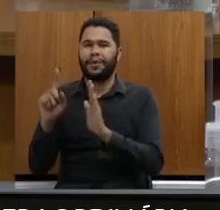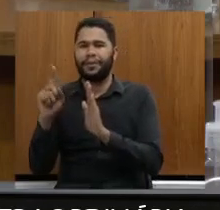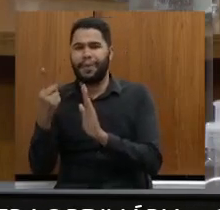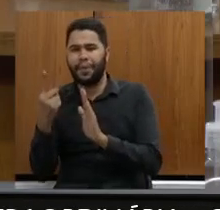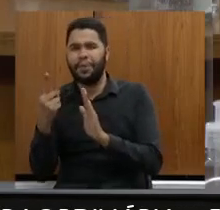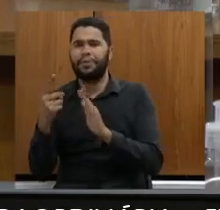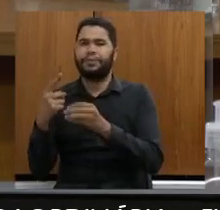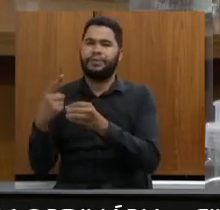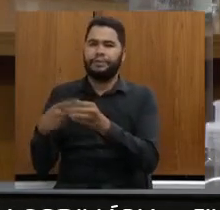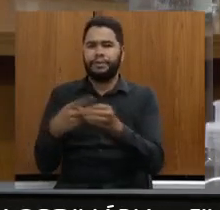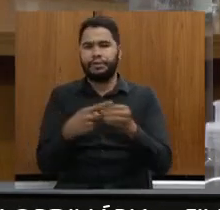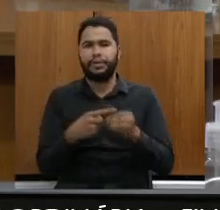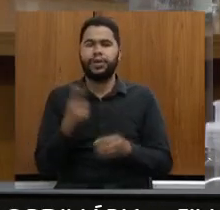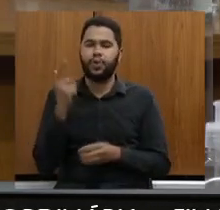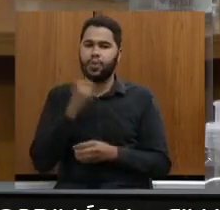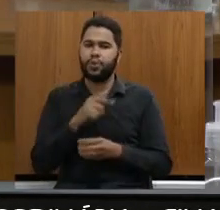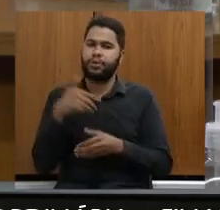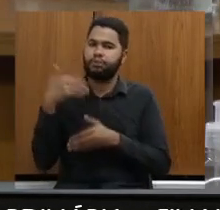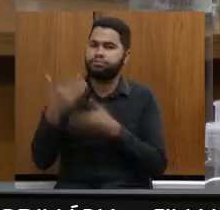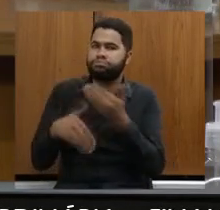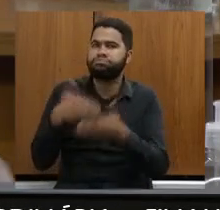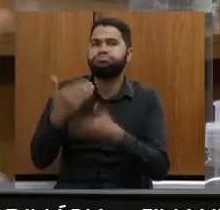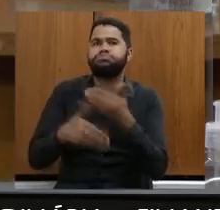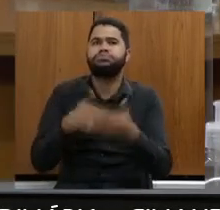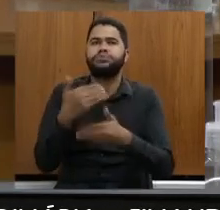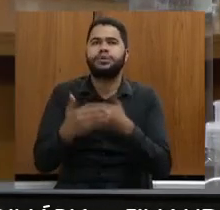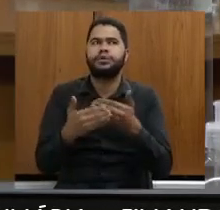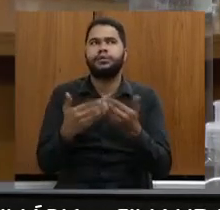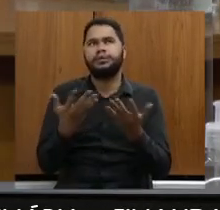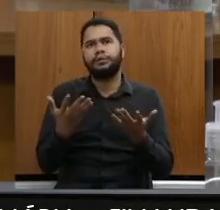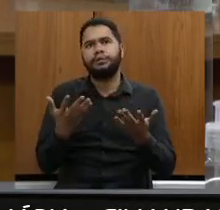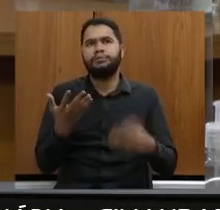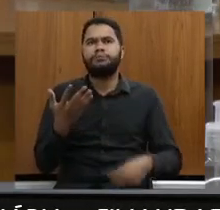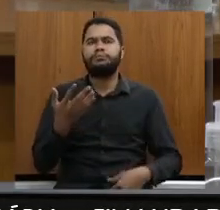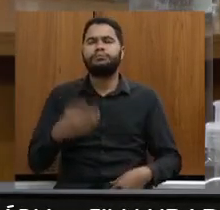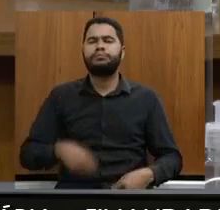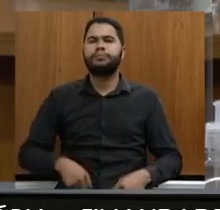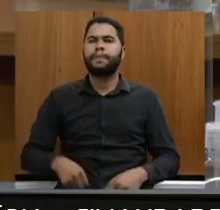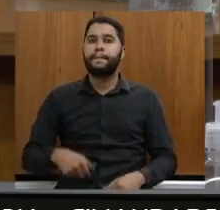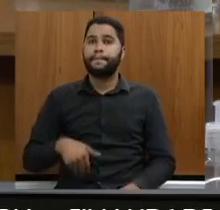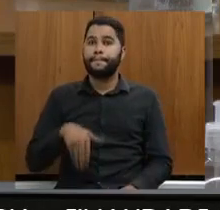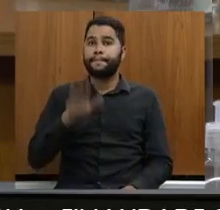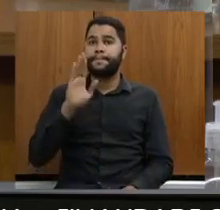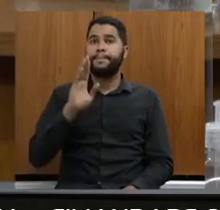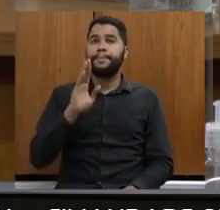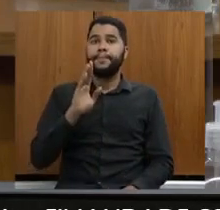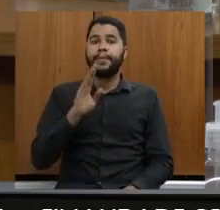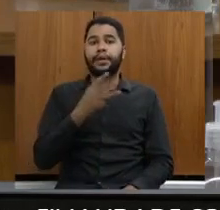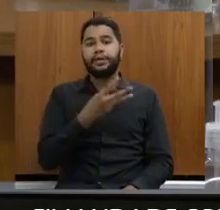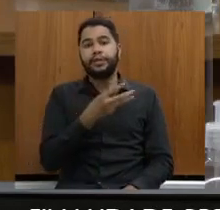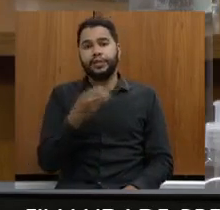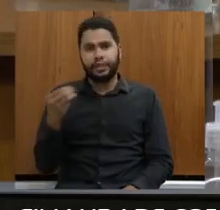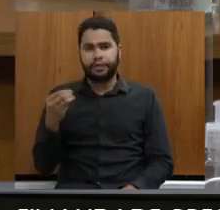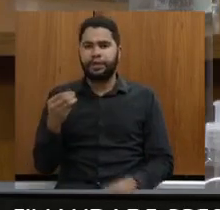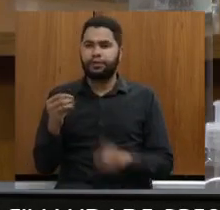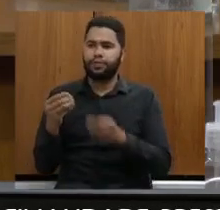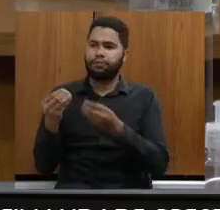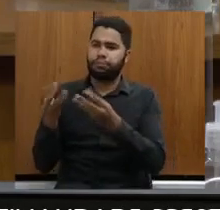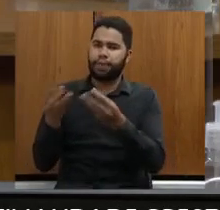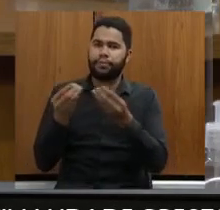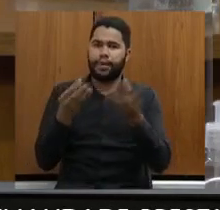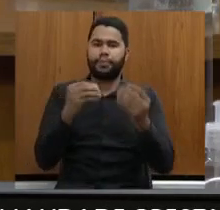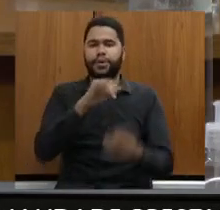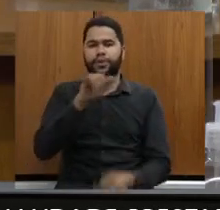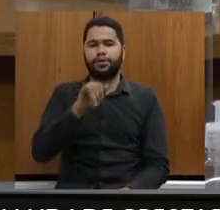na cidade nos distritos a gente conseguiu avançar e se não me falha a memória aqui mais de 300 títulos já foram entregues no